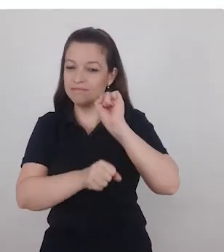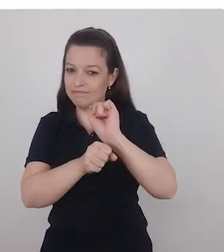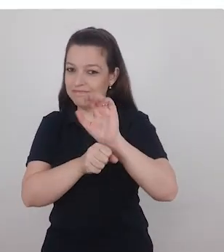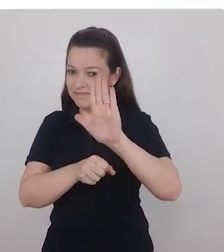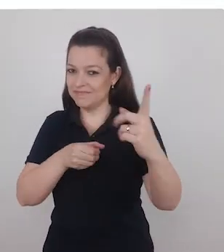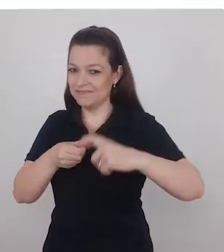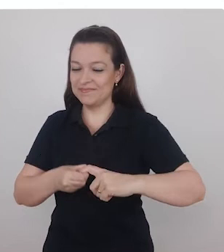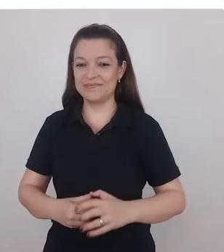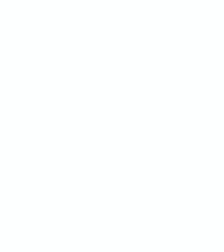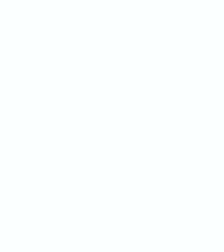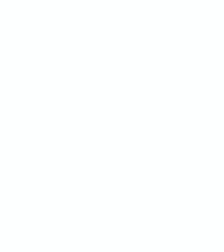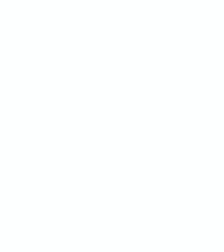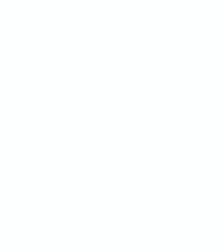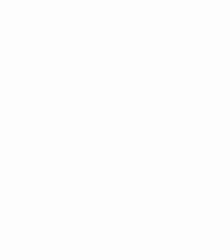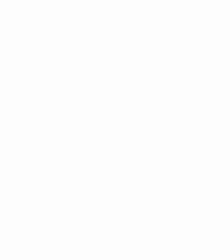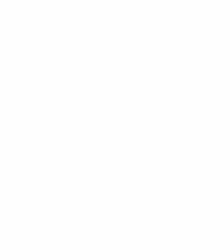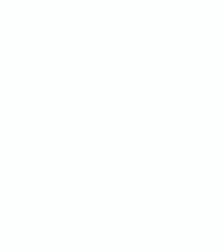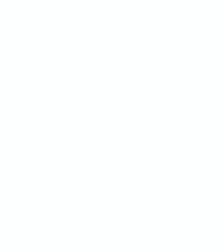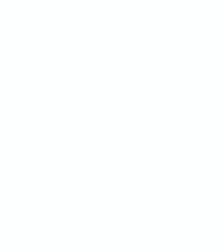volto com a resposta.